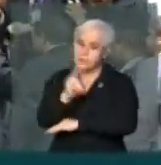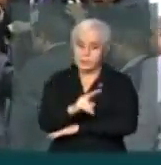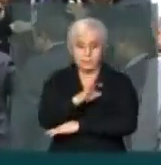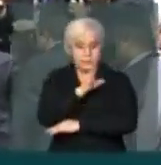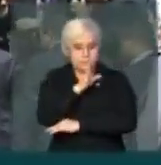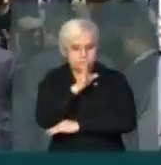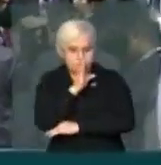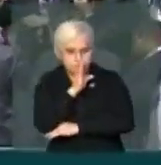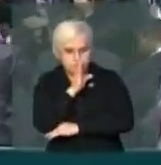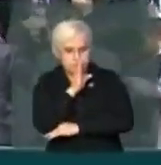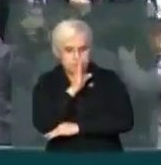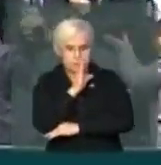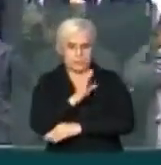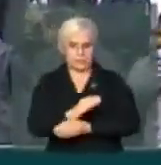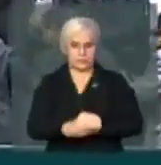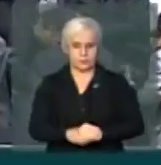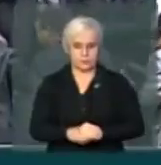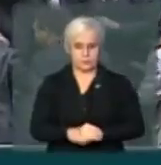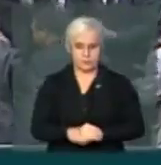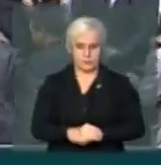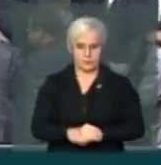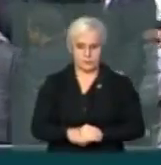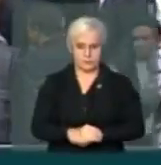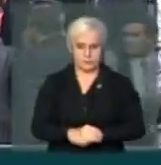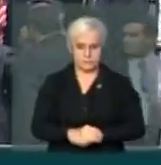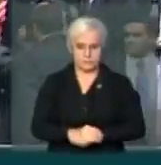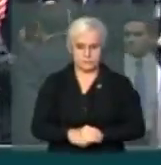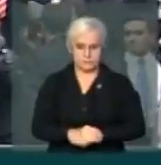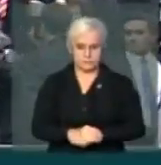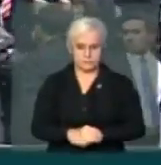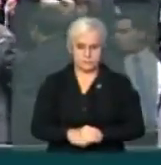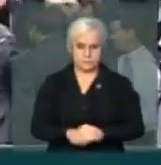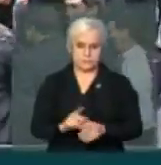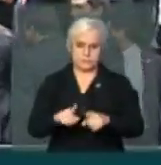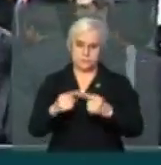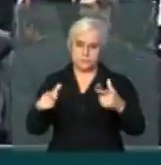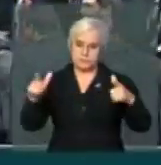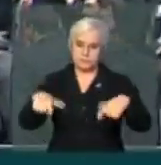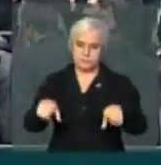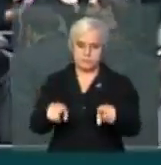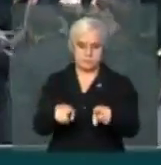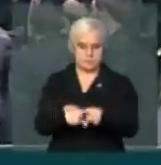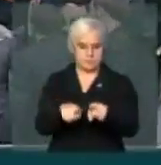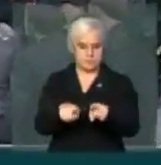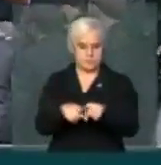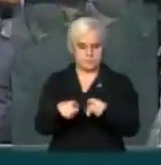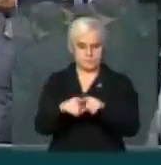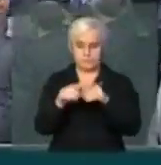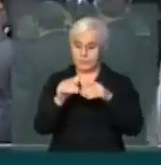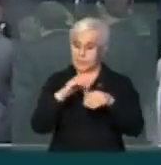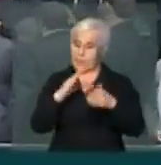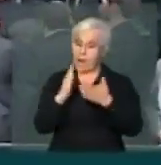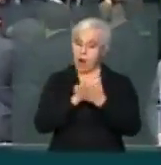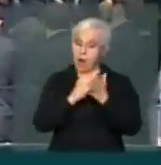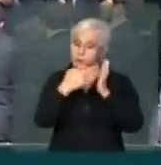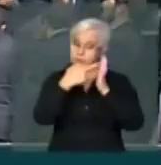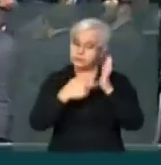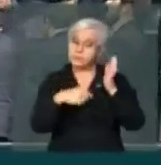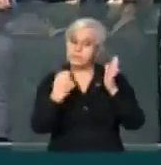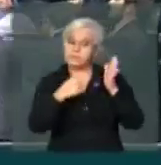que queiram assistir às sessões. Mas é um espaço que também ele ele segue algumas regras